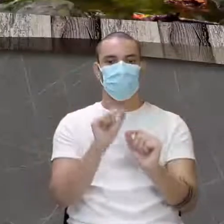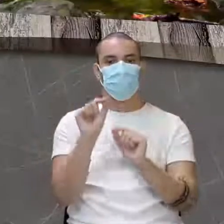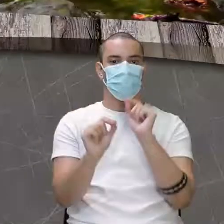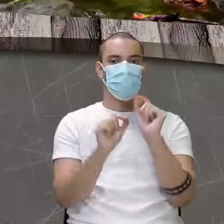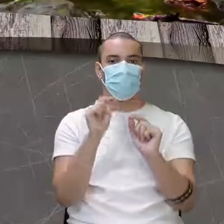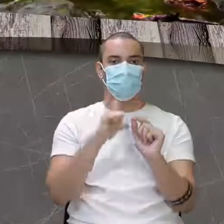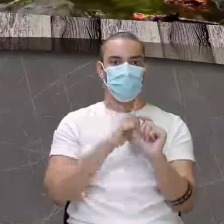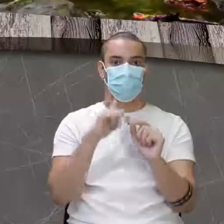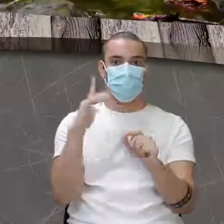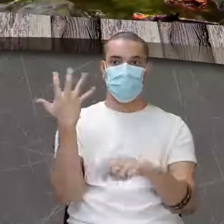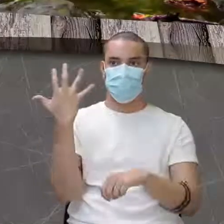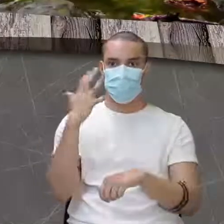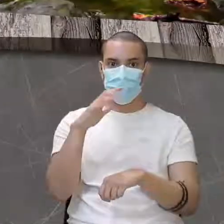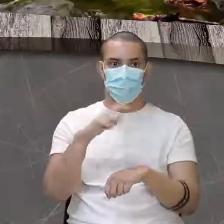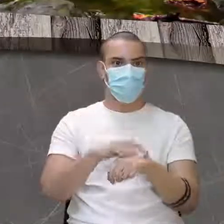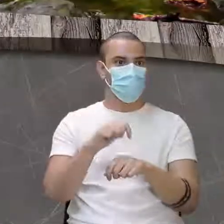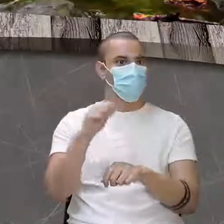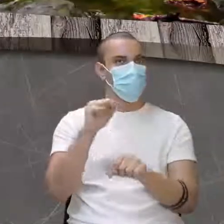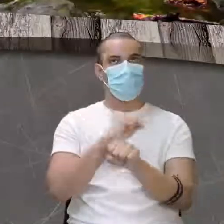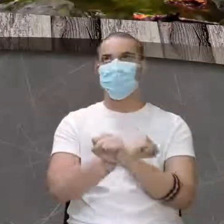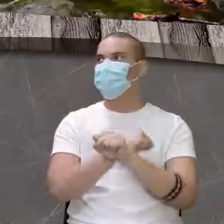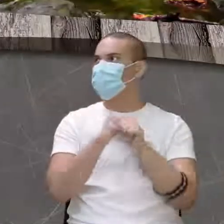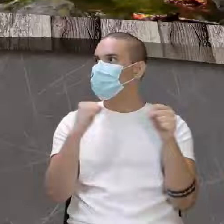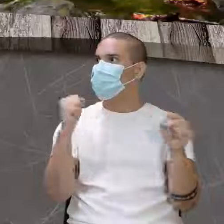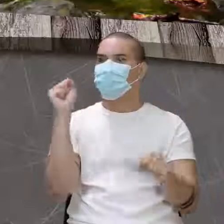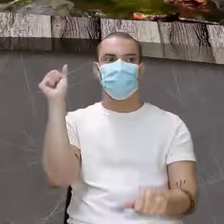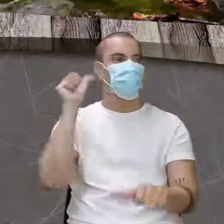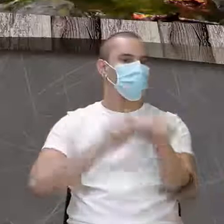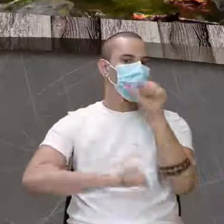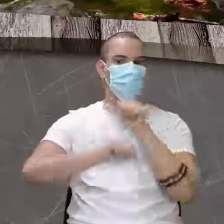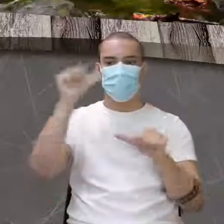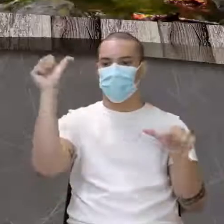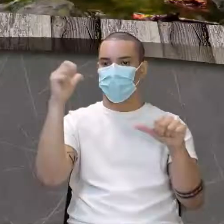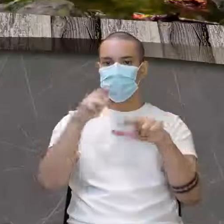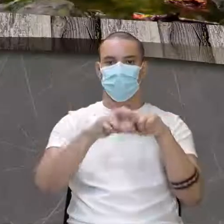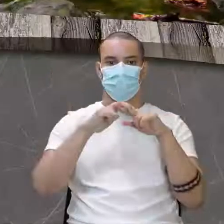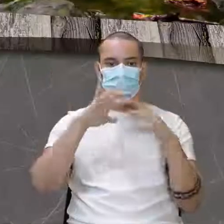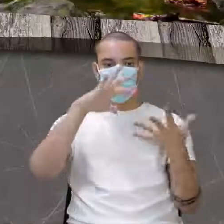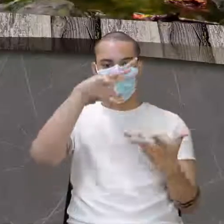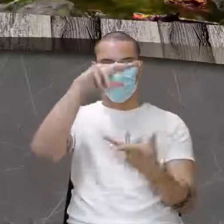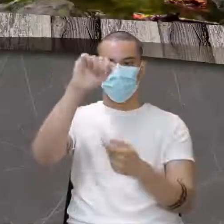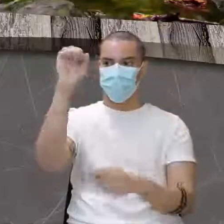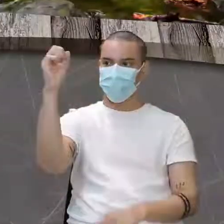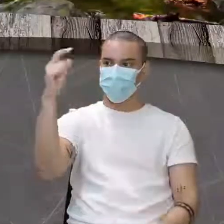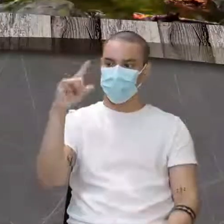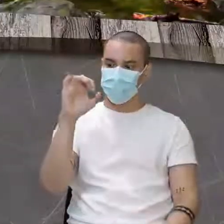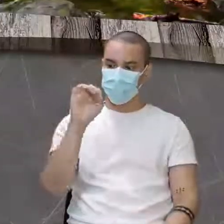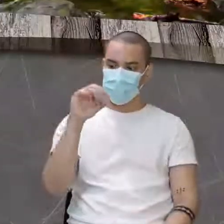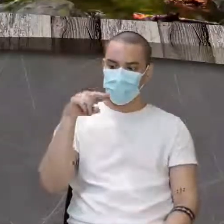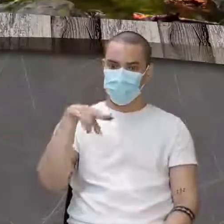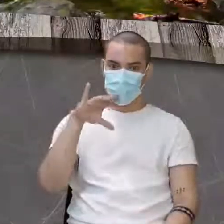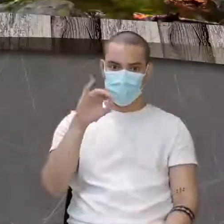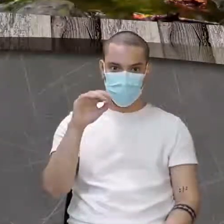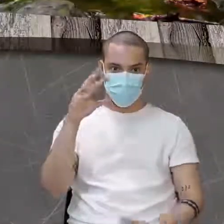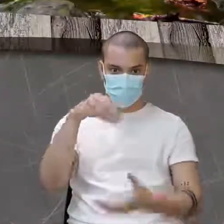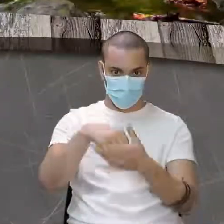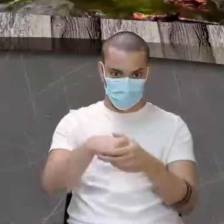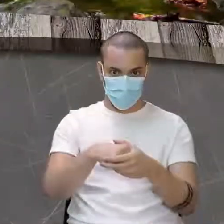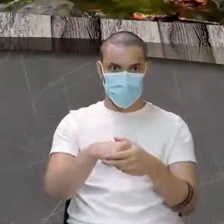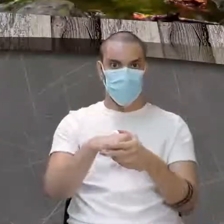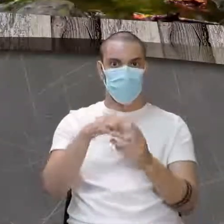uma situação irreversível quando a gente fala dessa camada protetora de ozônio nos polos,